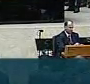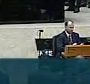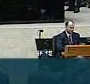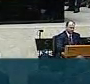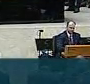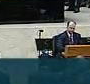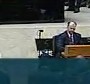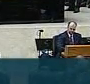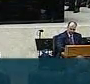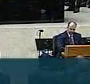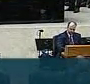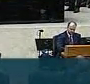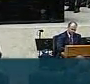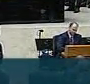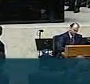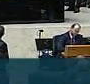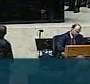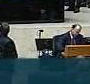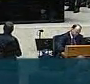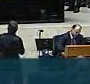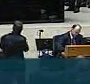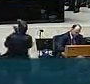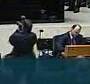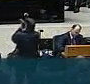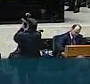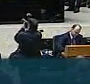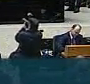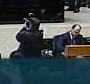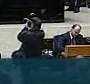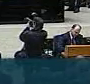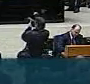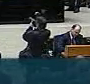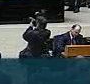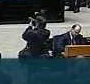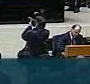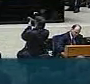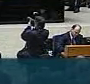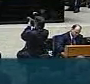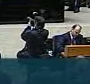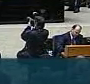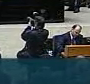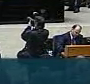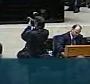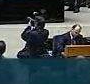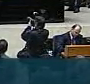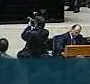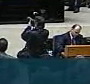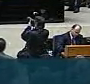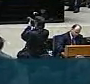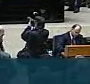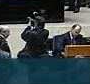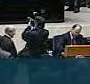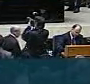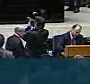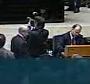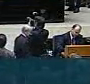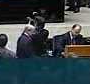Nas breves comunicações, por ordem de inscrição, ouviu o deputado